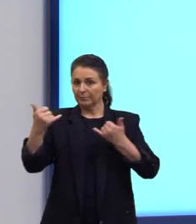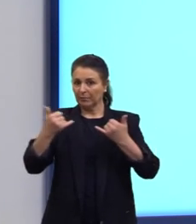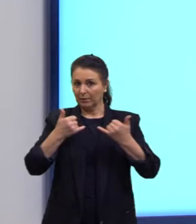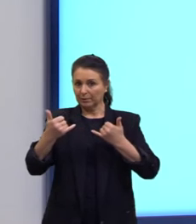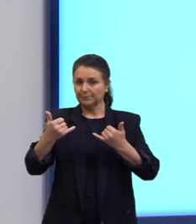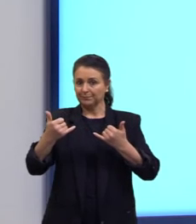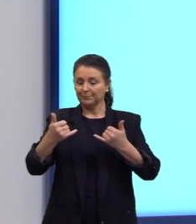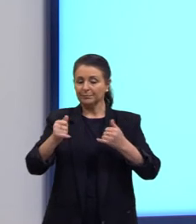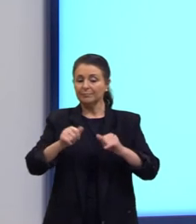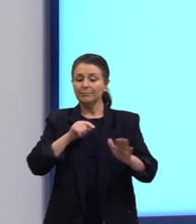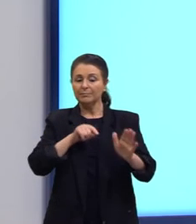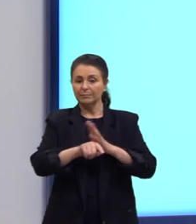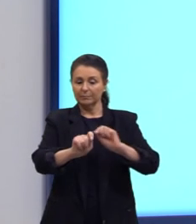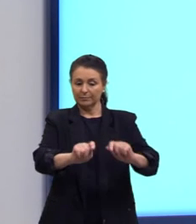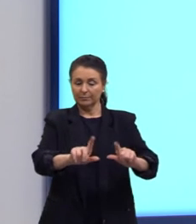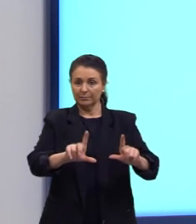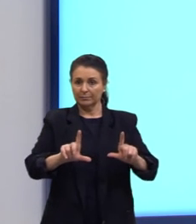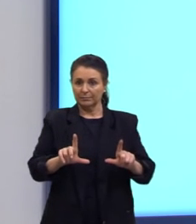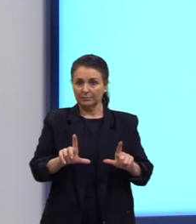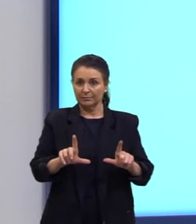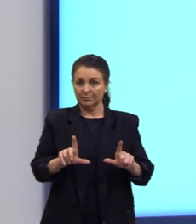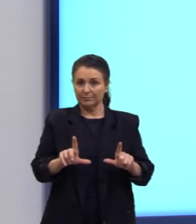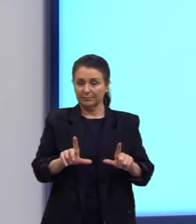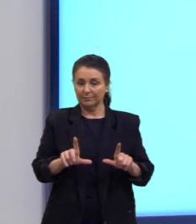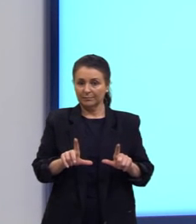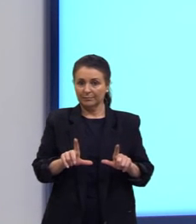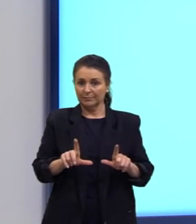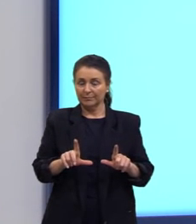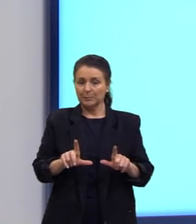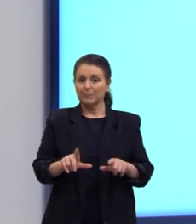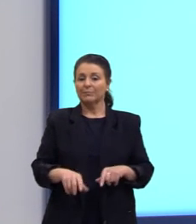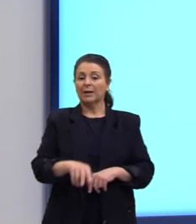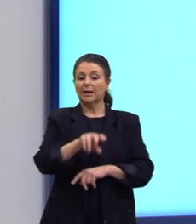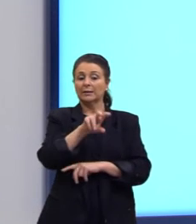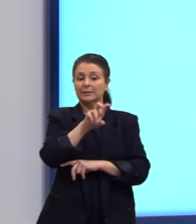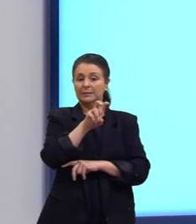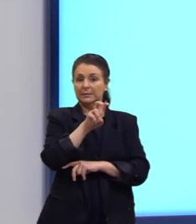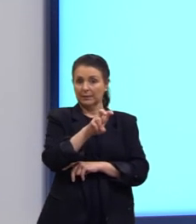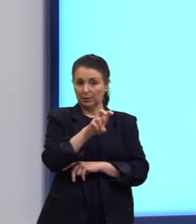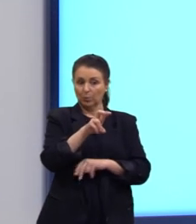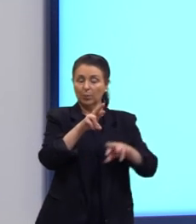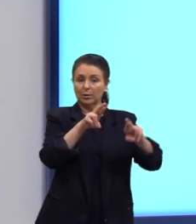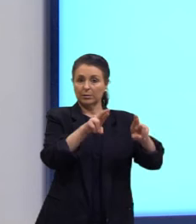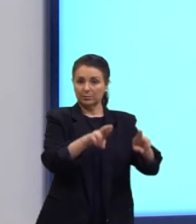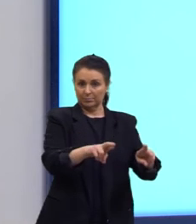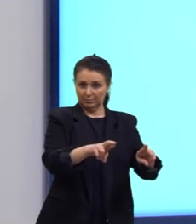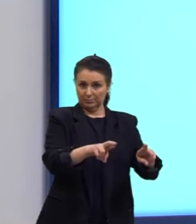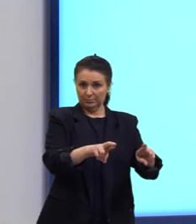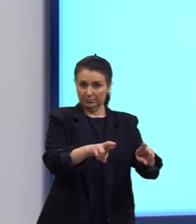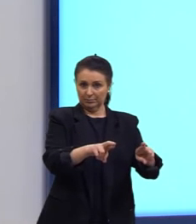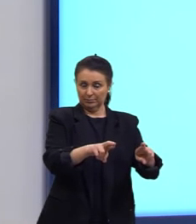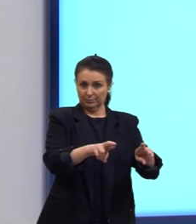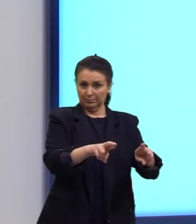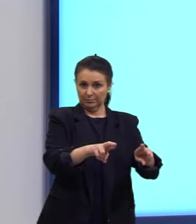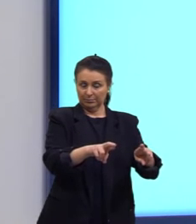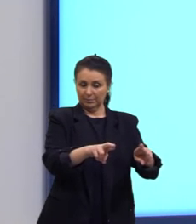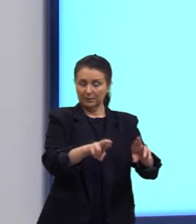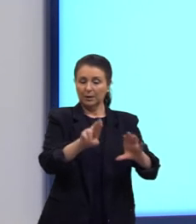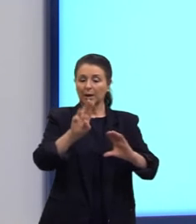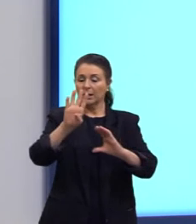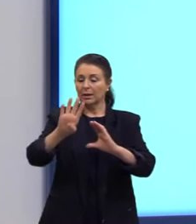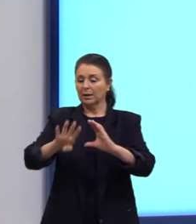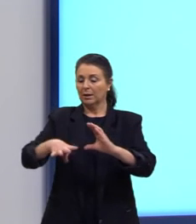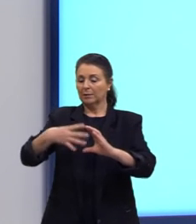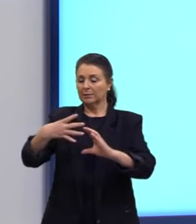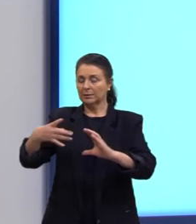que o enunciado nos trouxe então eram cinco grandes regiões ali na nossa Matriz então